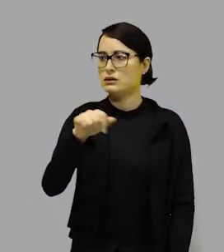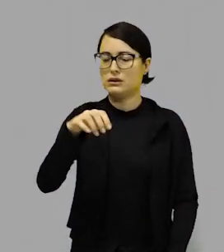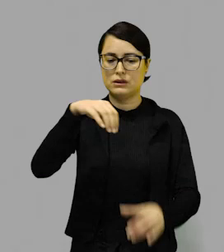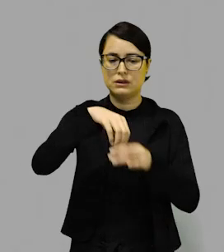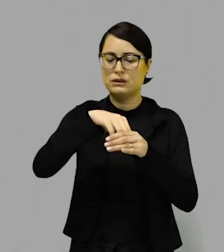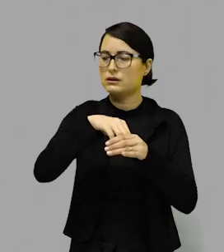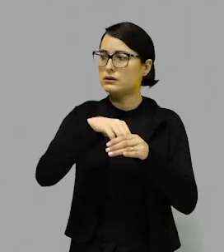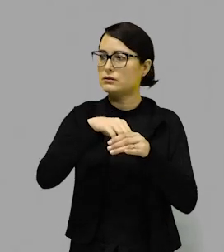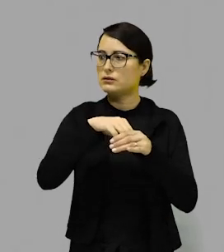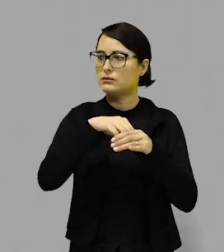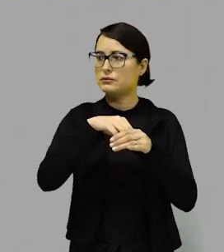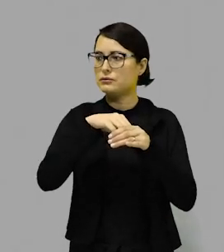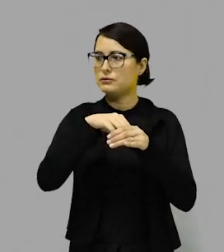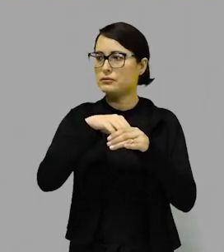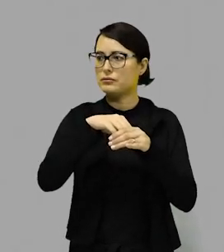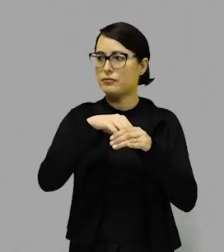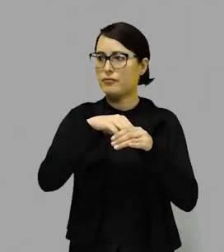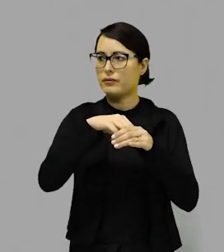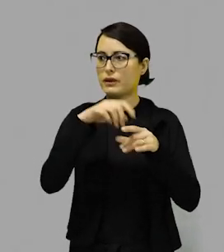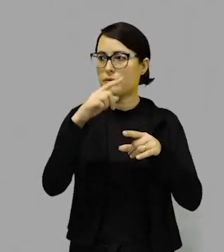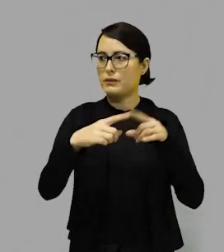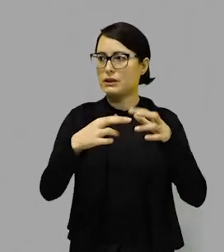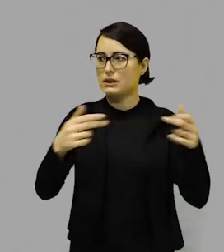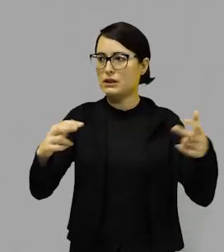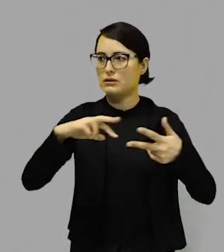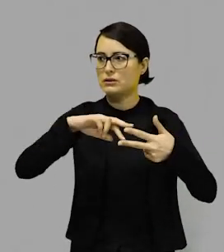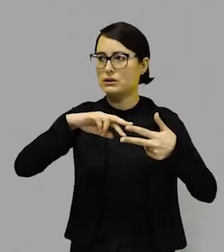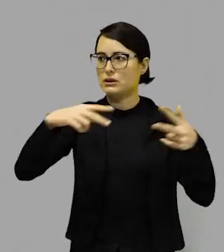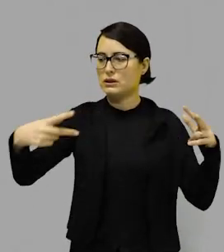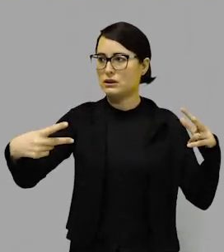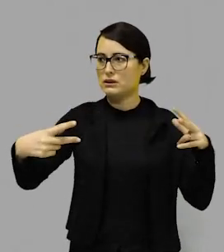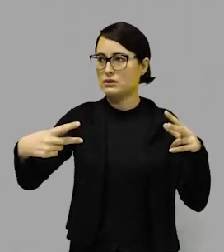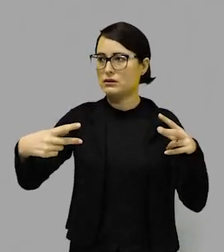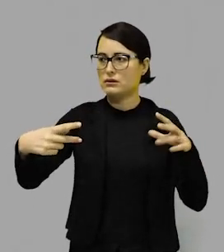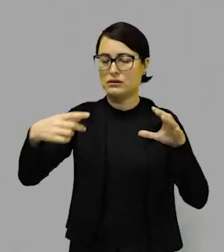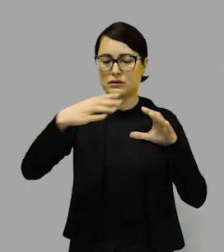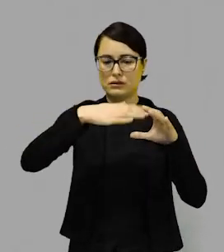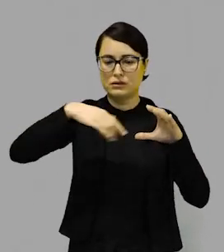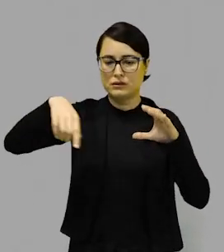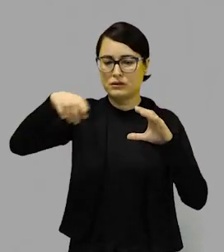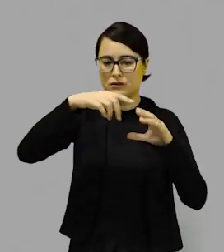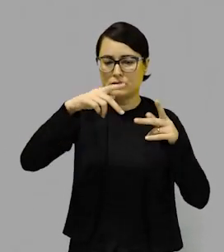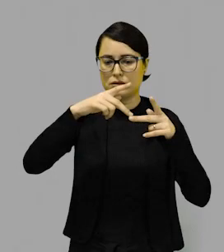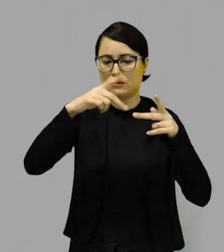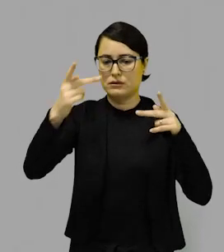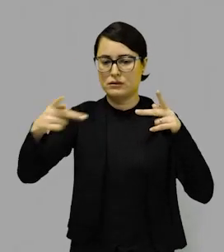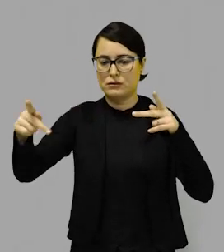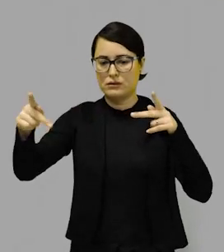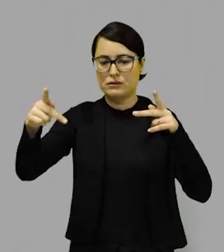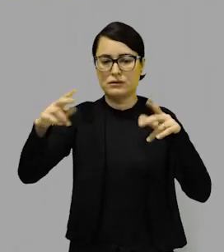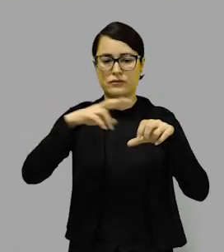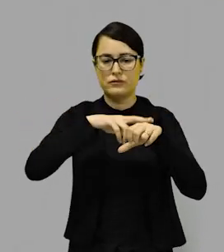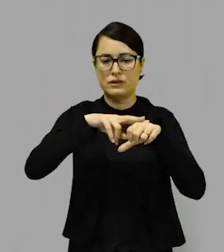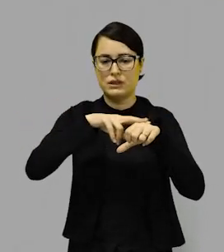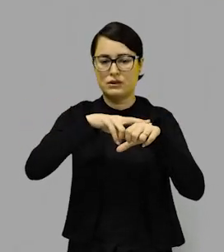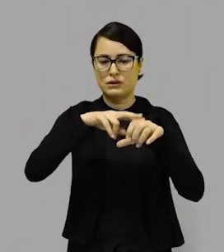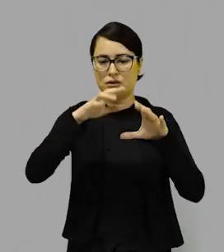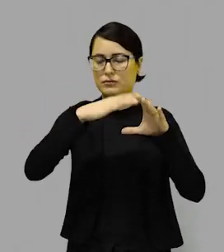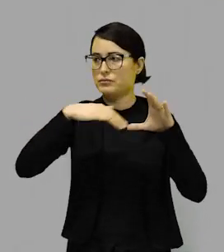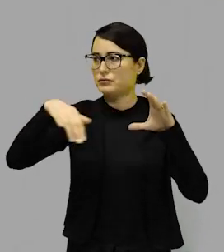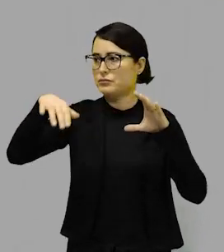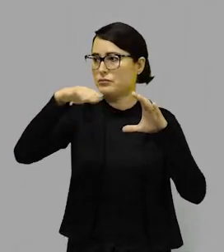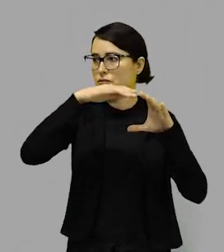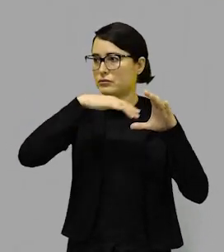nós temos aqui o material genético, que vai estar englobado com proteínas, protegendo ele, que está representado por essa